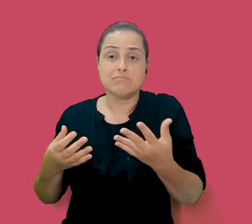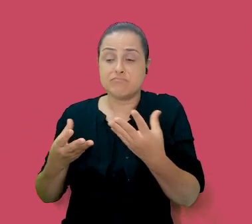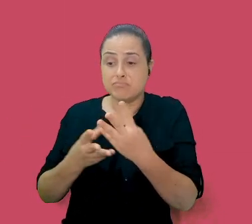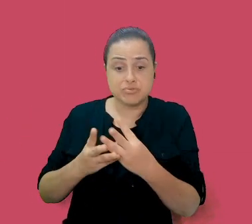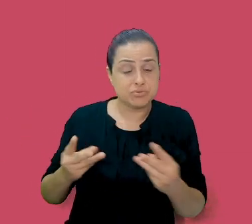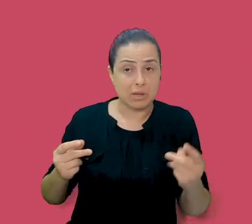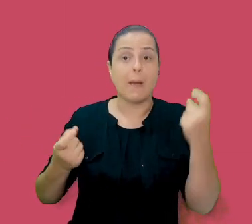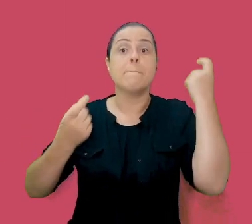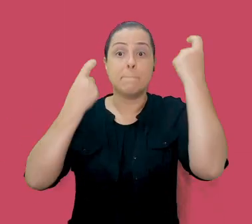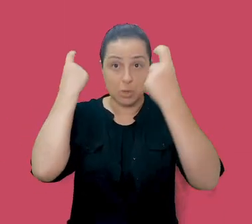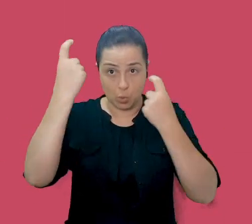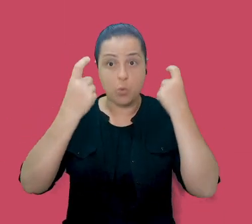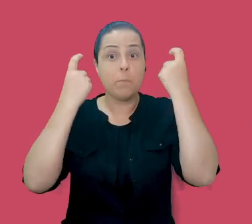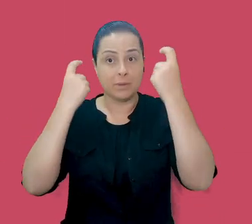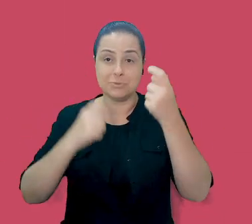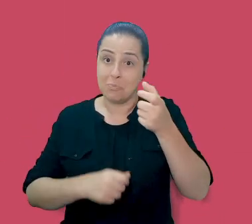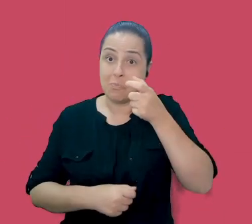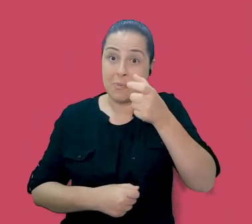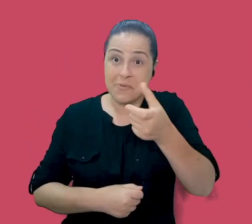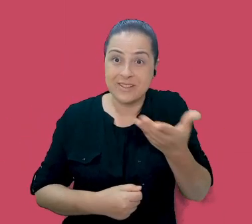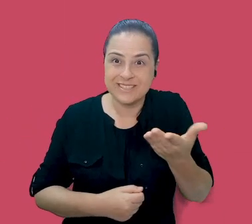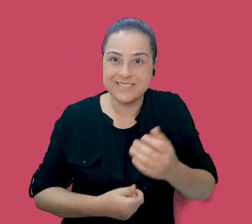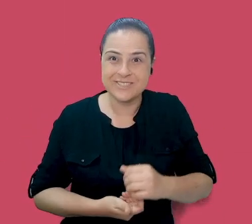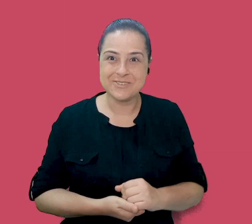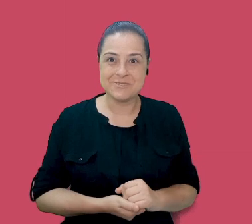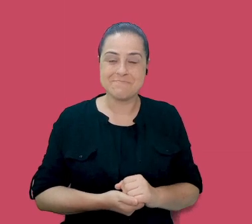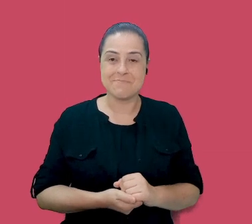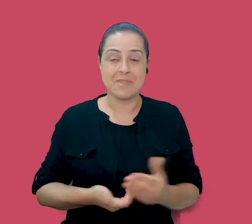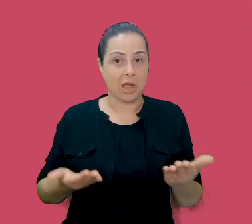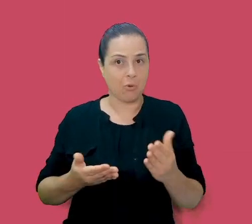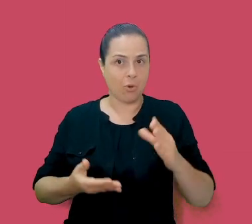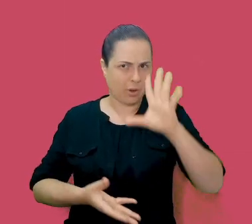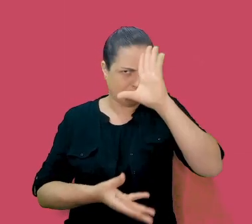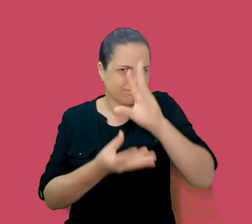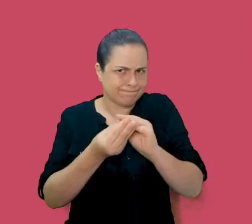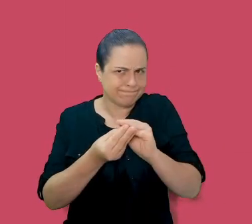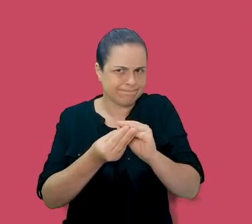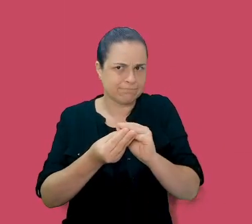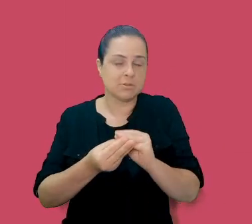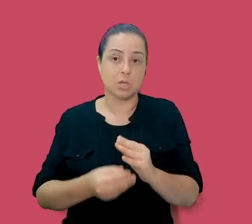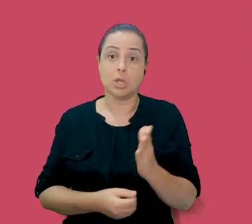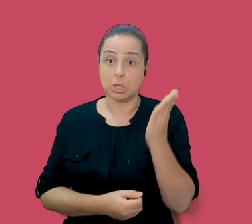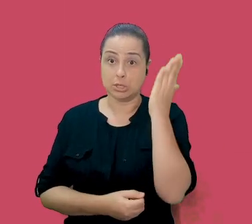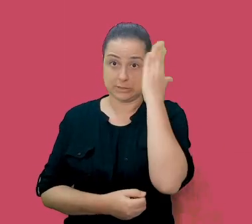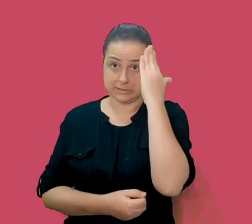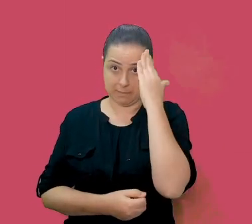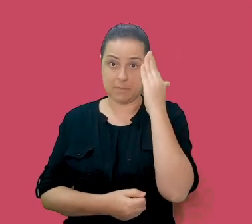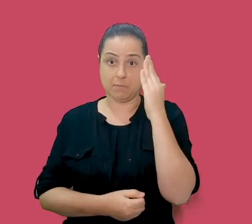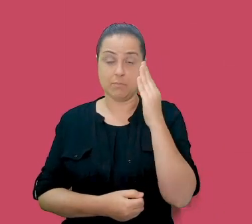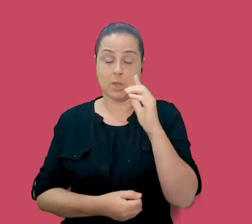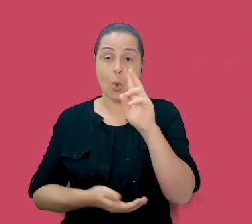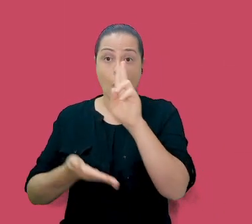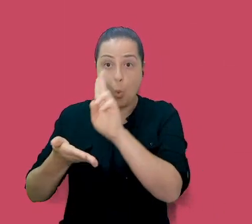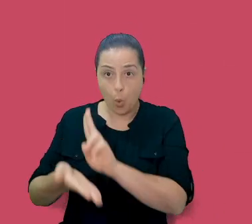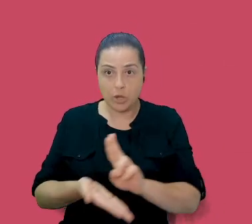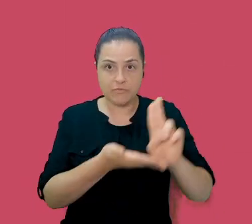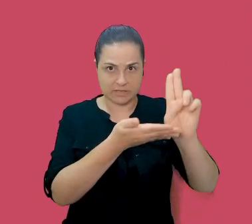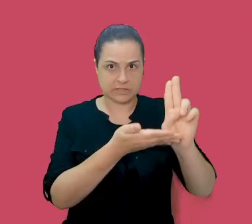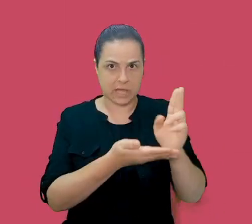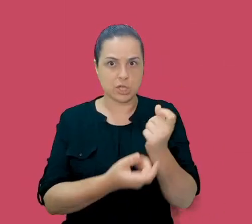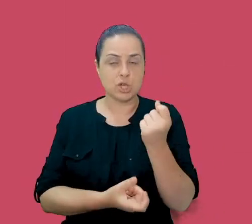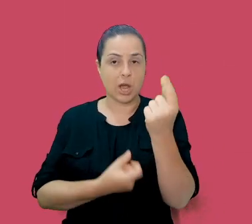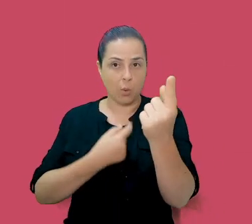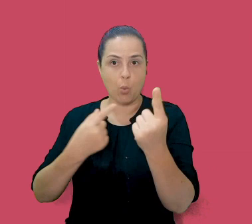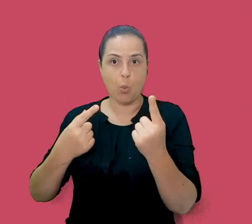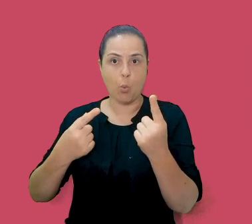Então, essas coisas todas são muito interessantes. Né? Só para terminar, para vocês terem uma ideia, tem umas universidades que aboliram